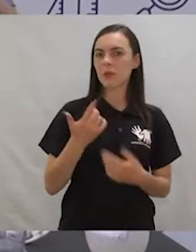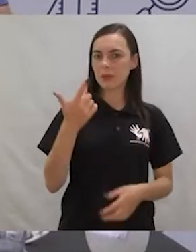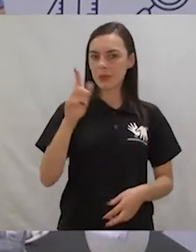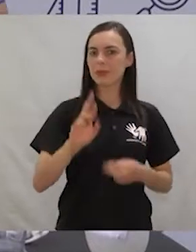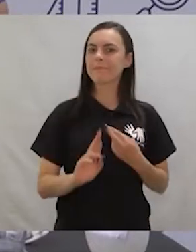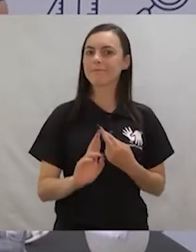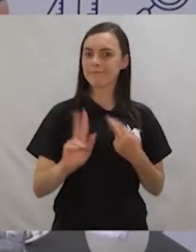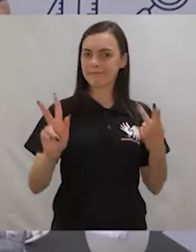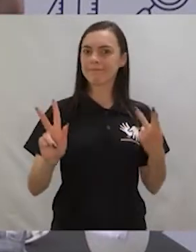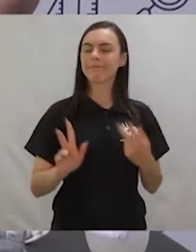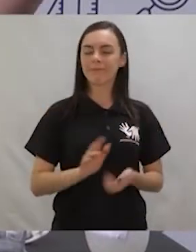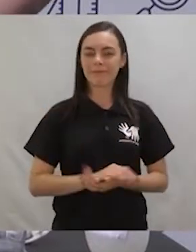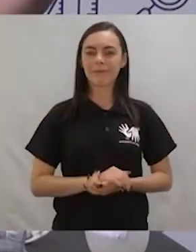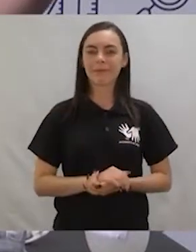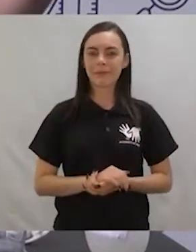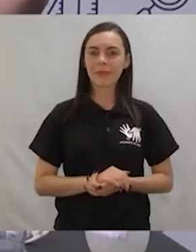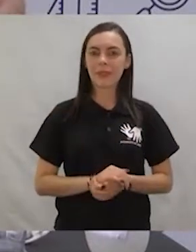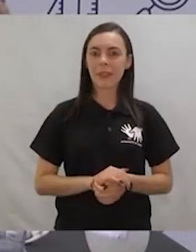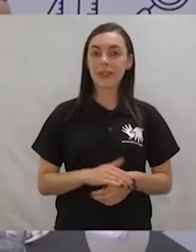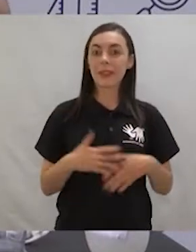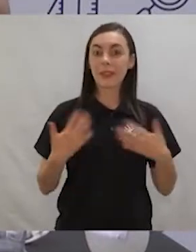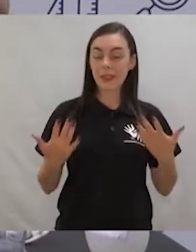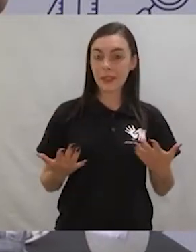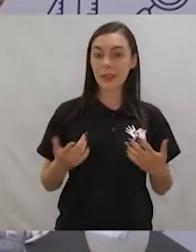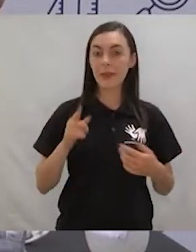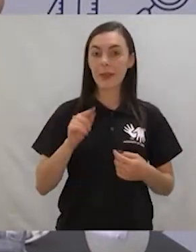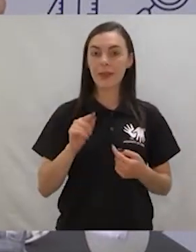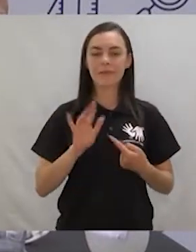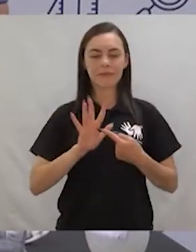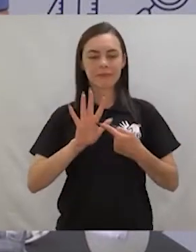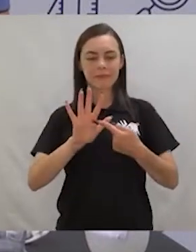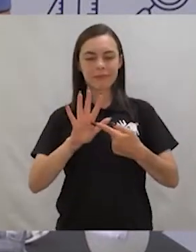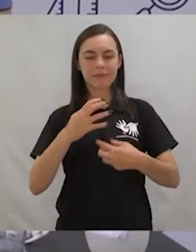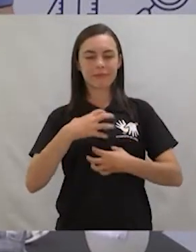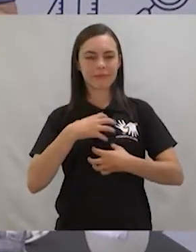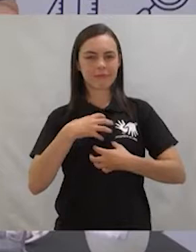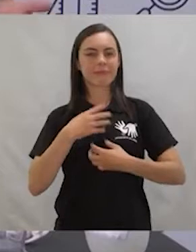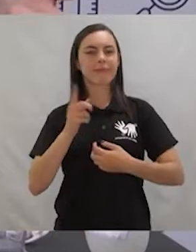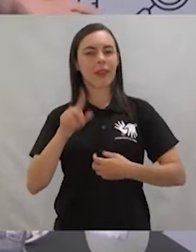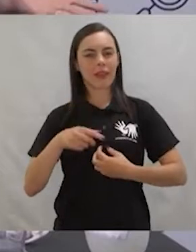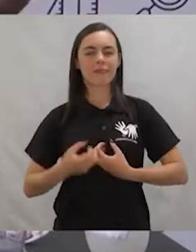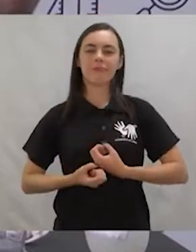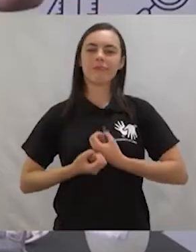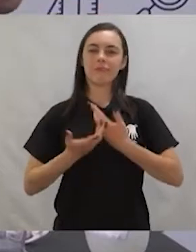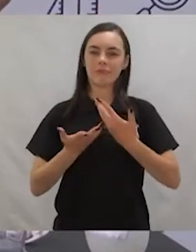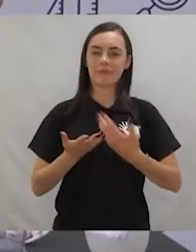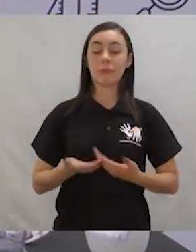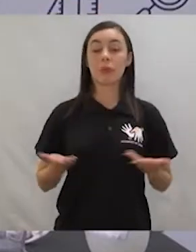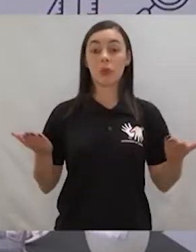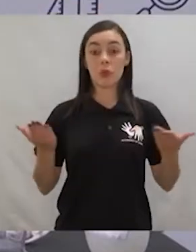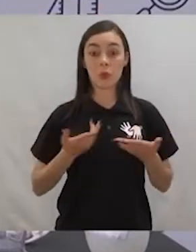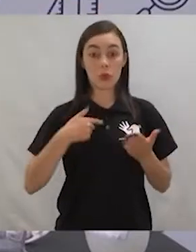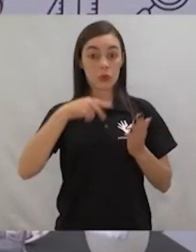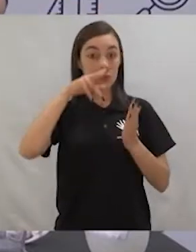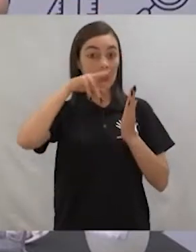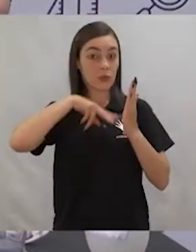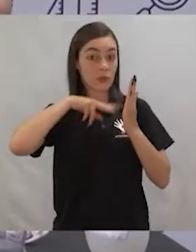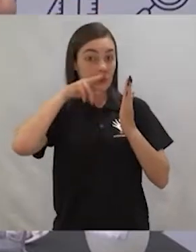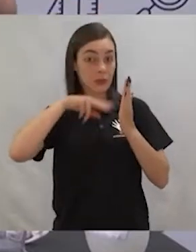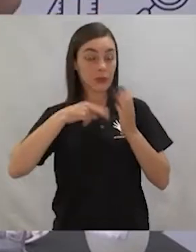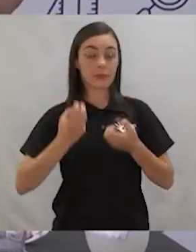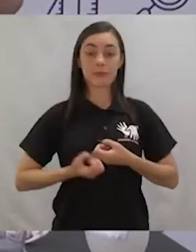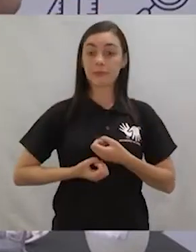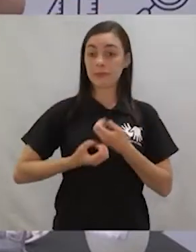outra. Entenderam? Então, isso é poesia, quando a gente expressa o nosso sentimento. E hoje a professora vai ler para vocês